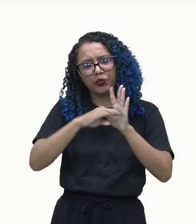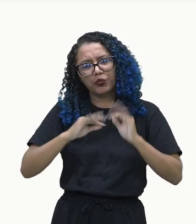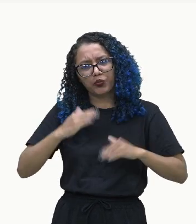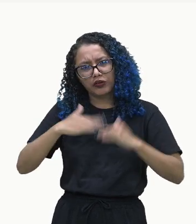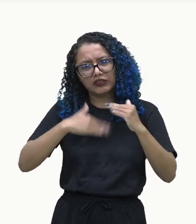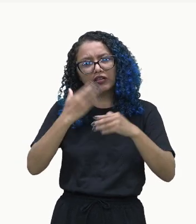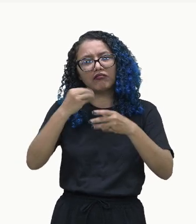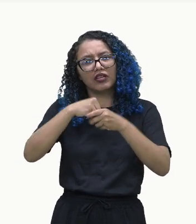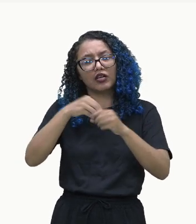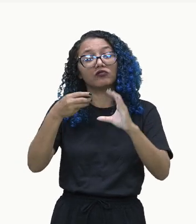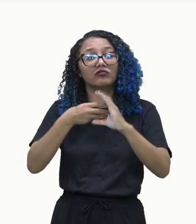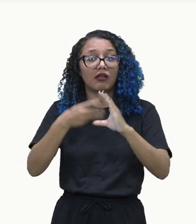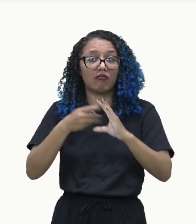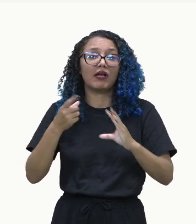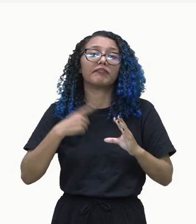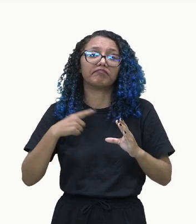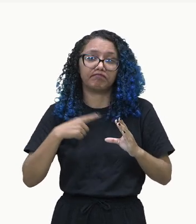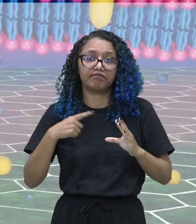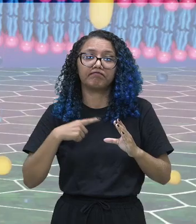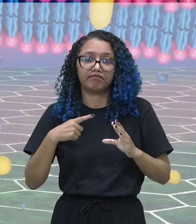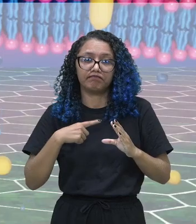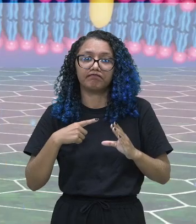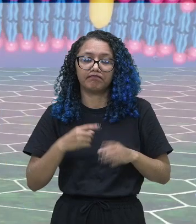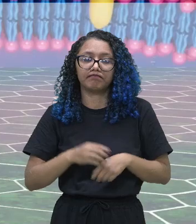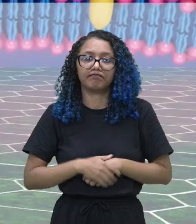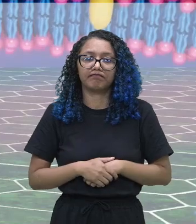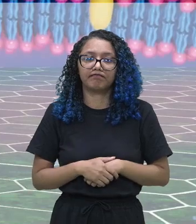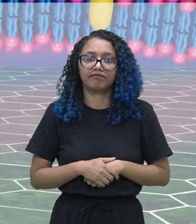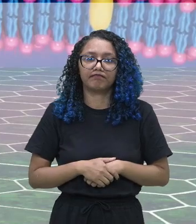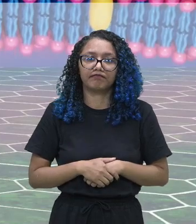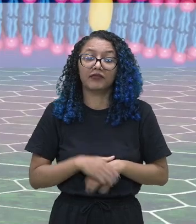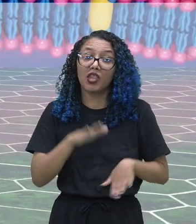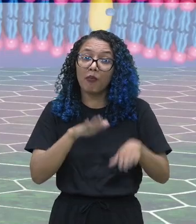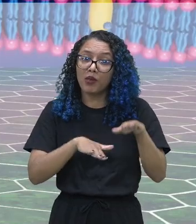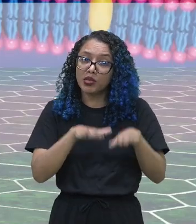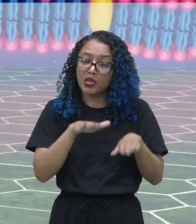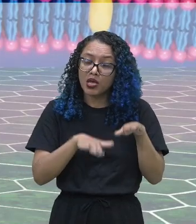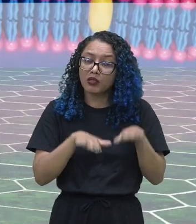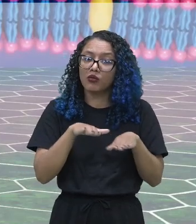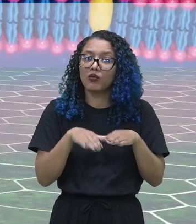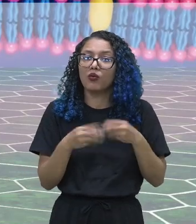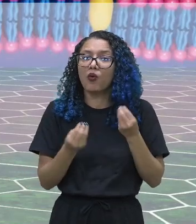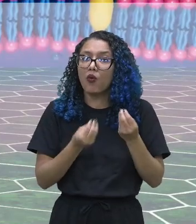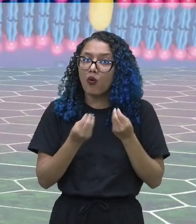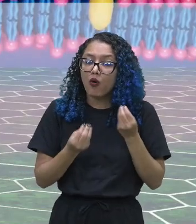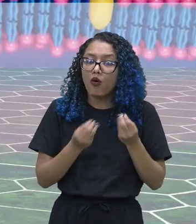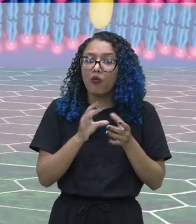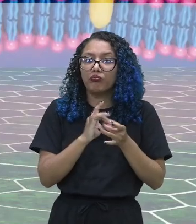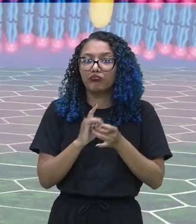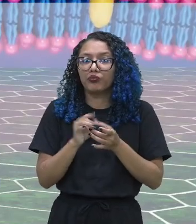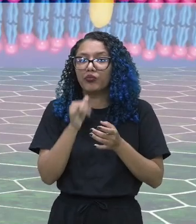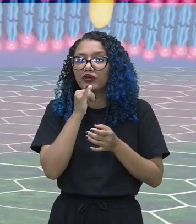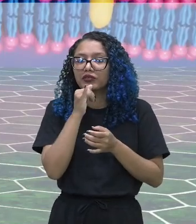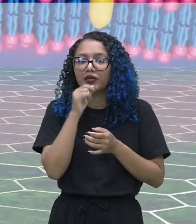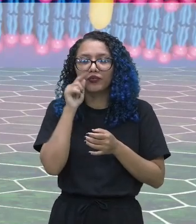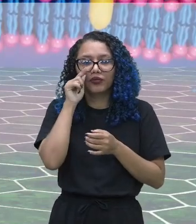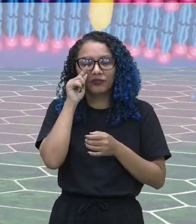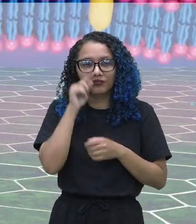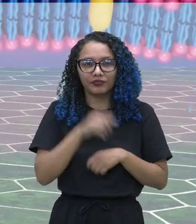células, porventura, conforme as situações, né? Que, por exemplo,